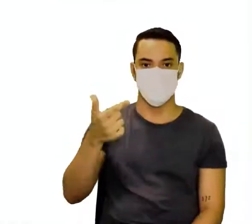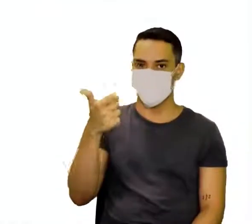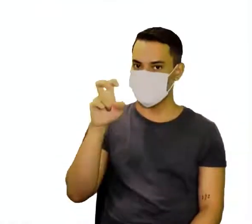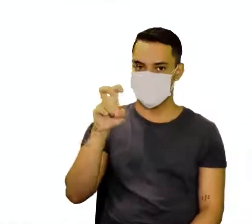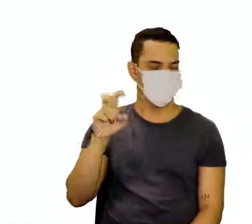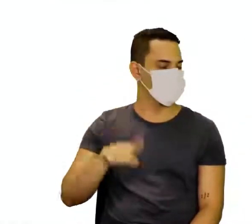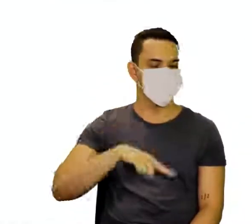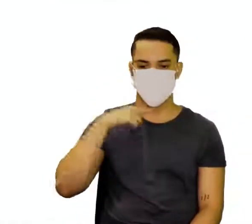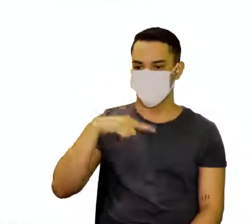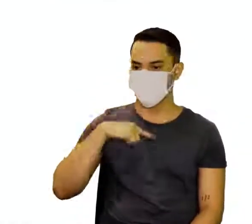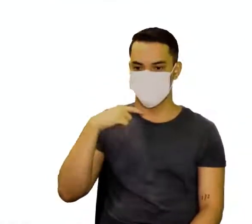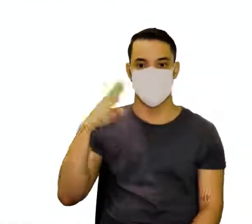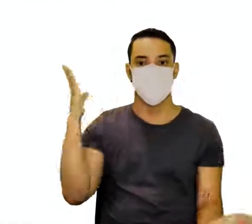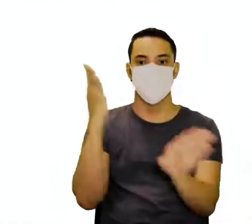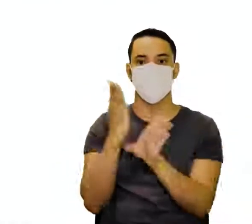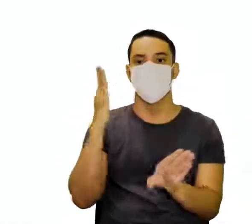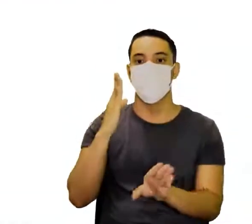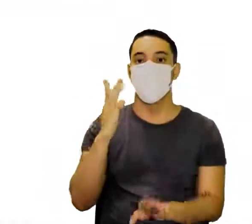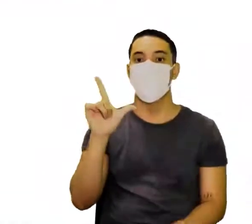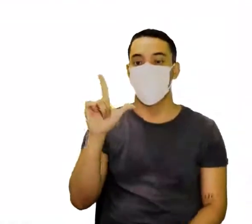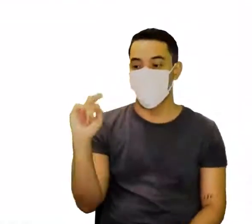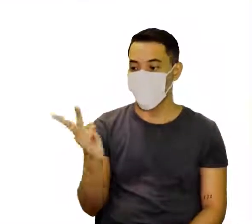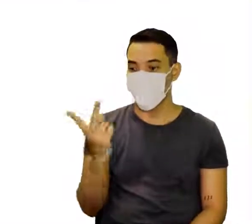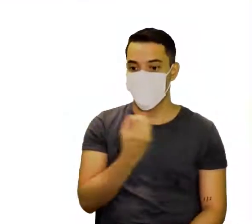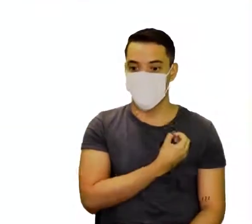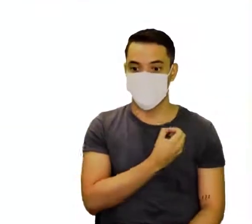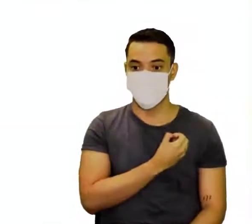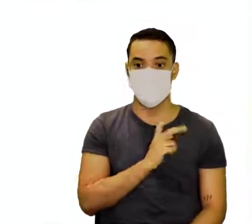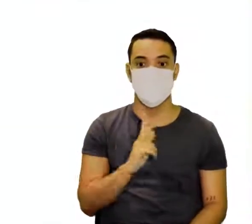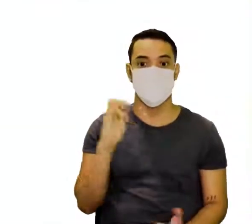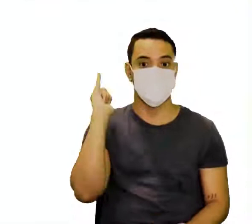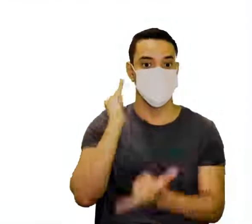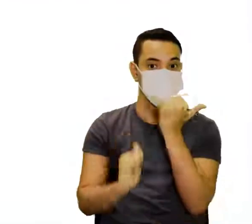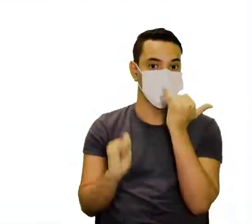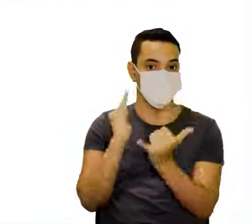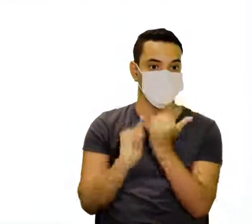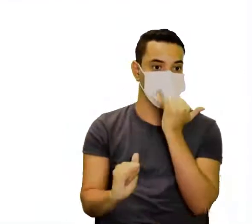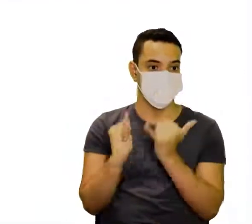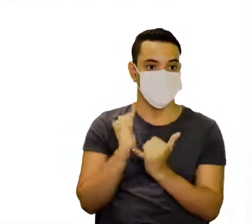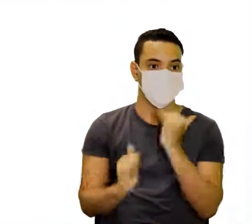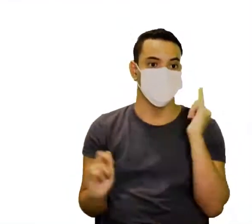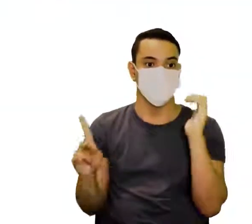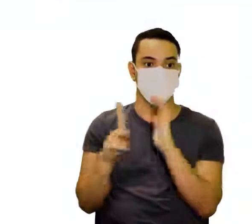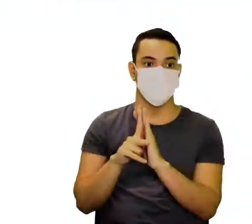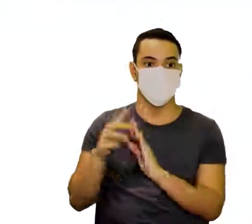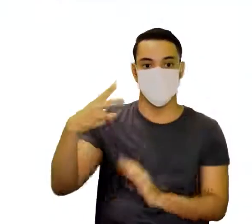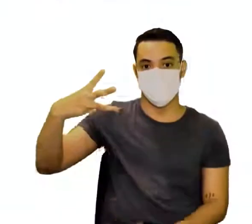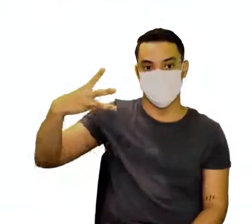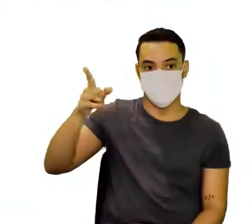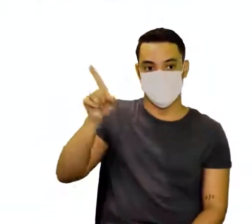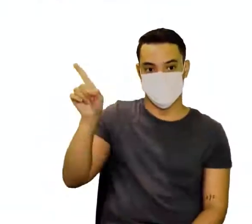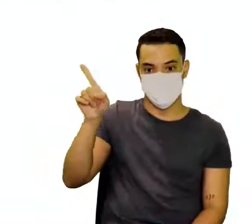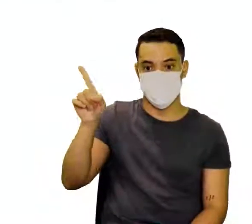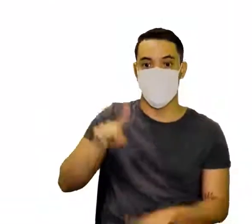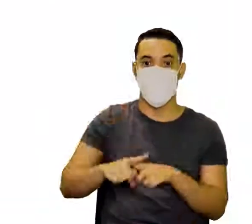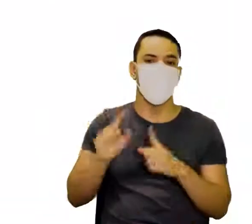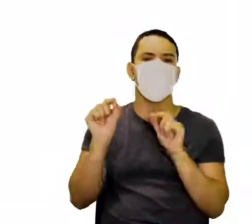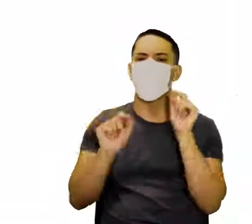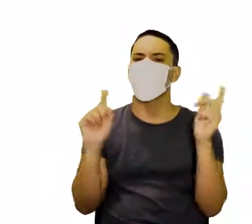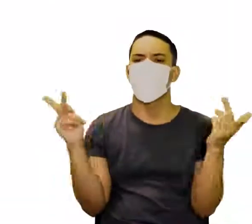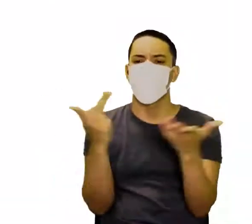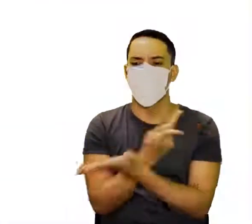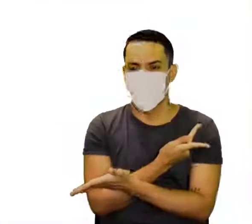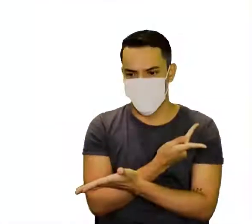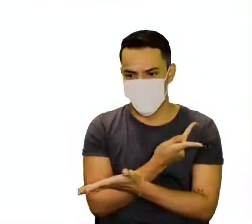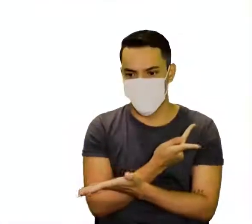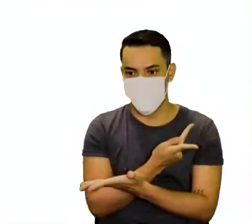1,5. Apesar desse valor ser idêntico, como vocês podem ver, à Fn do gerador. Pois, o que vai acontecer,